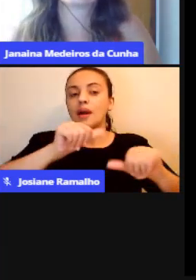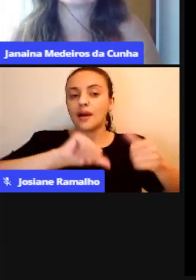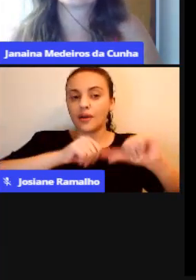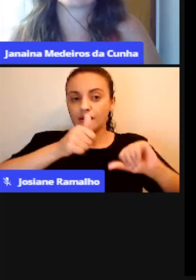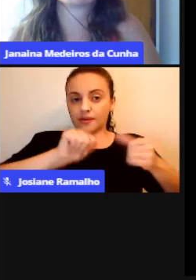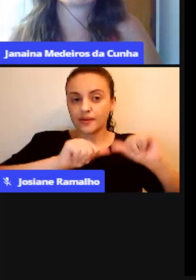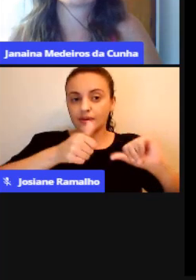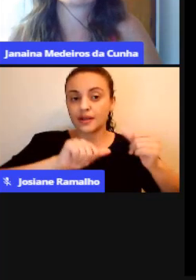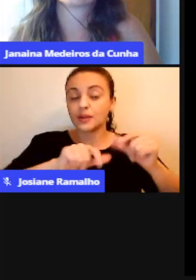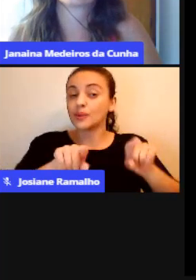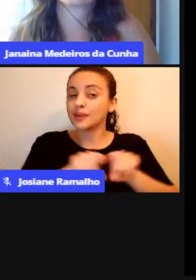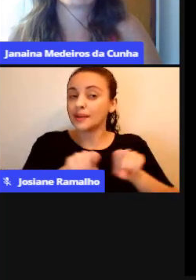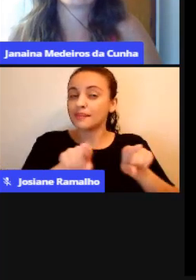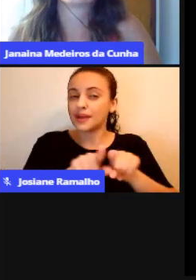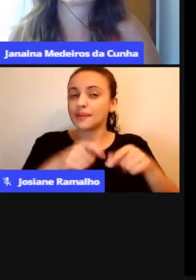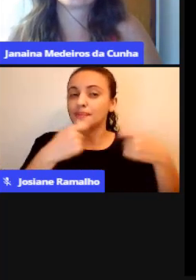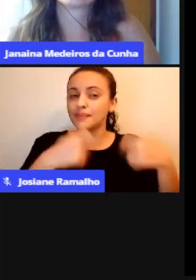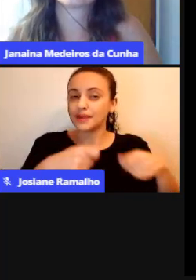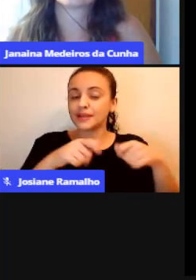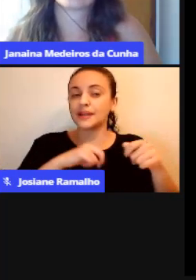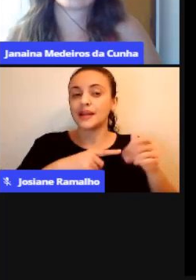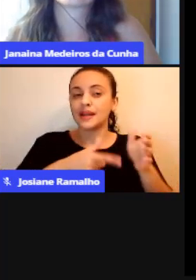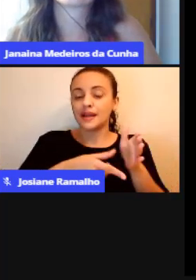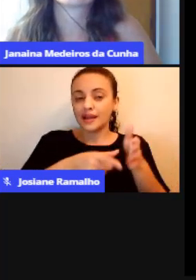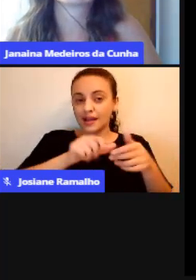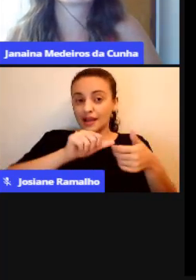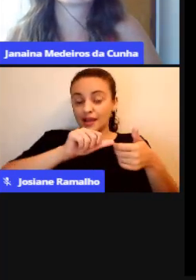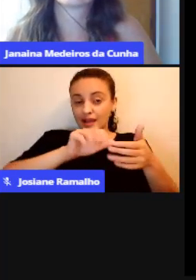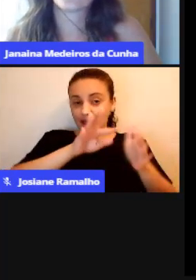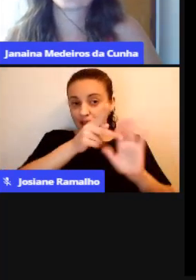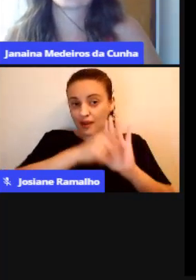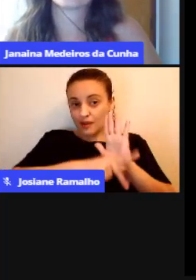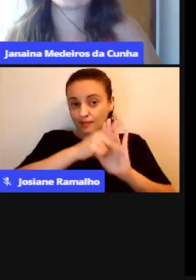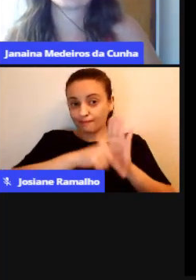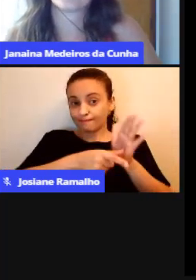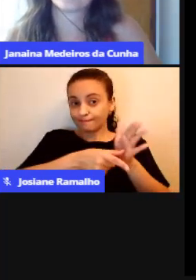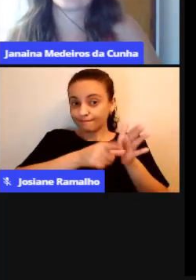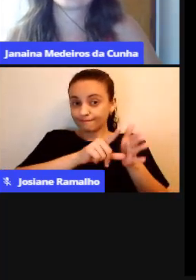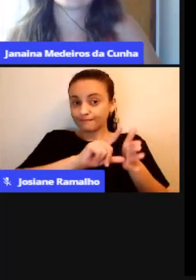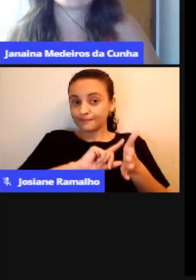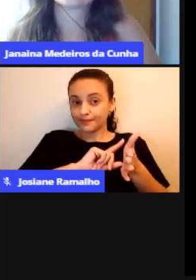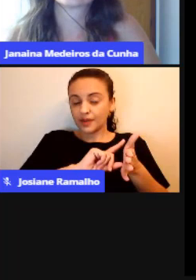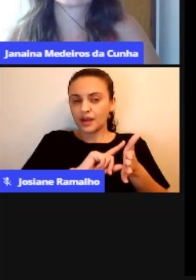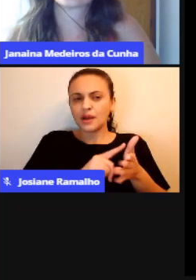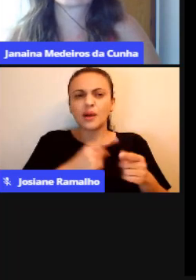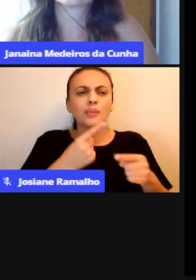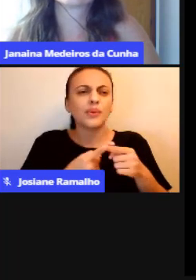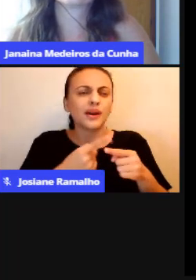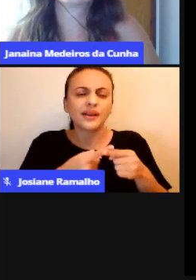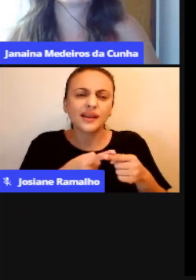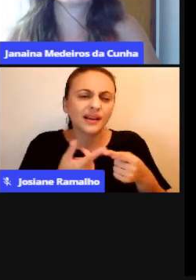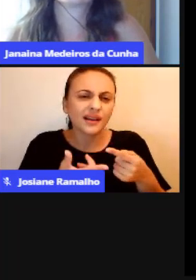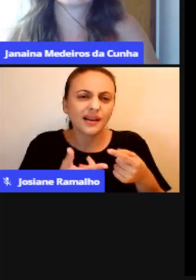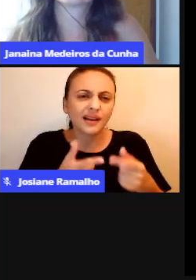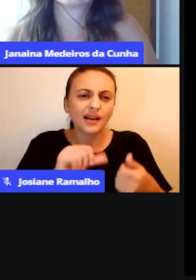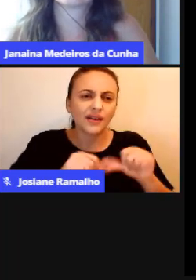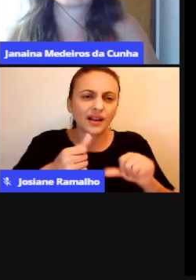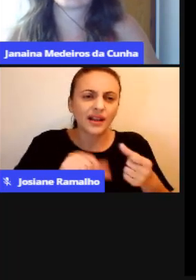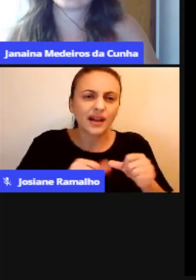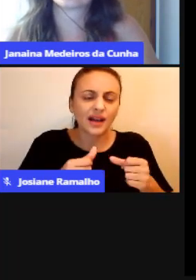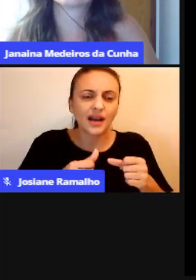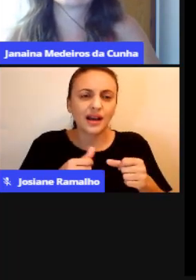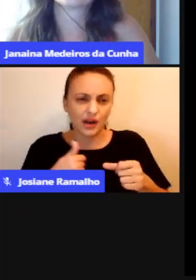também planejado, né, o porquê avaliar, de que forma avaliar, se eu estou conseguindo avaliar de